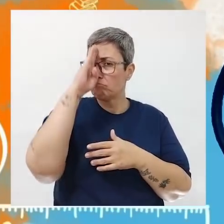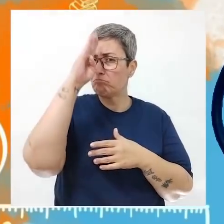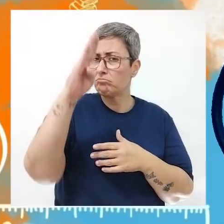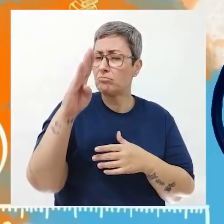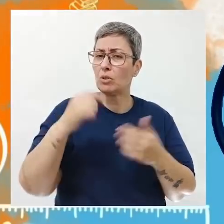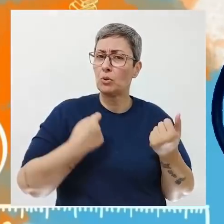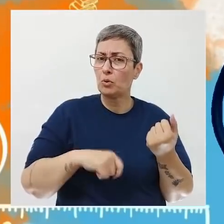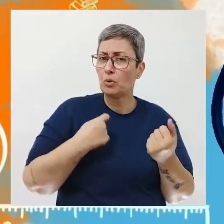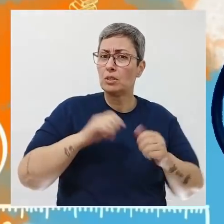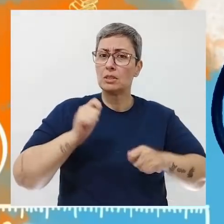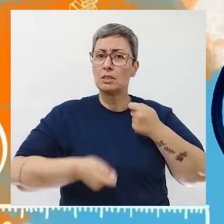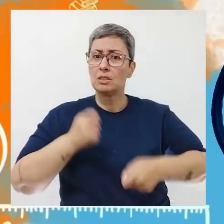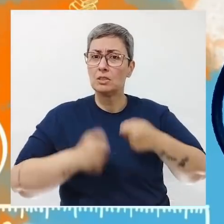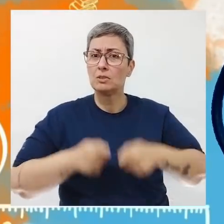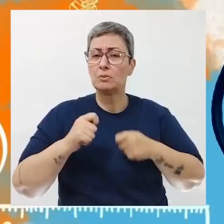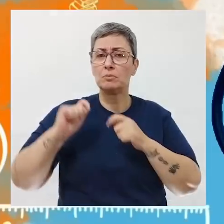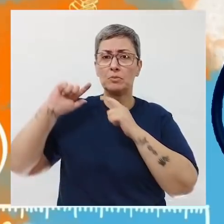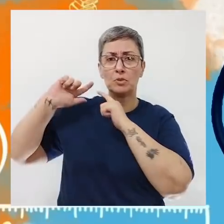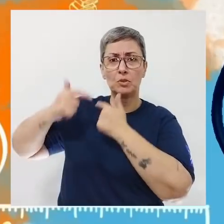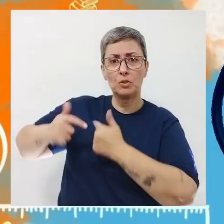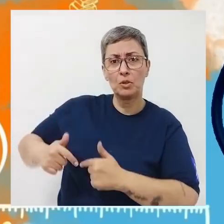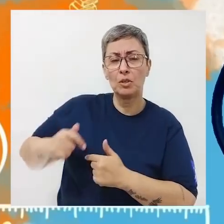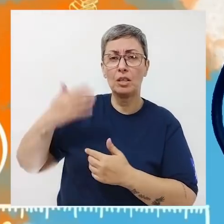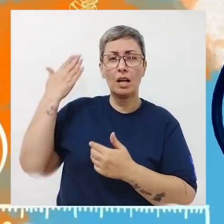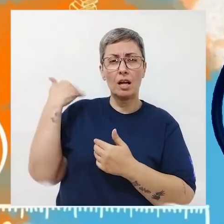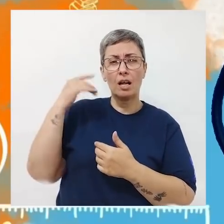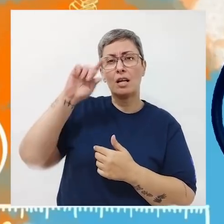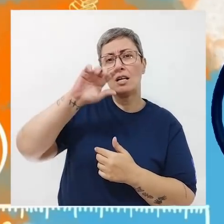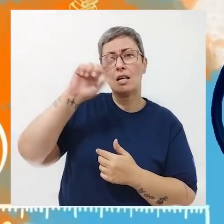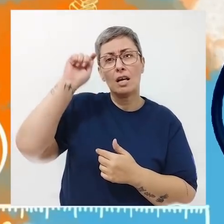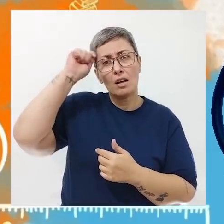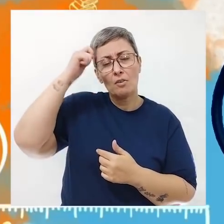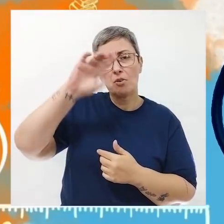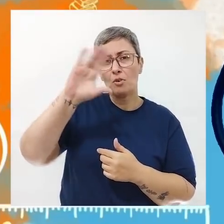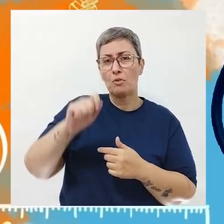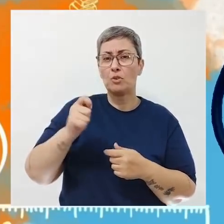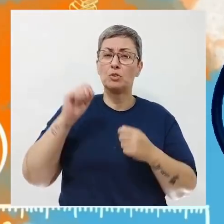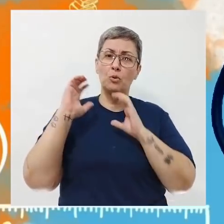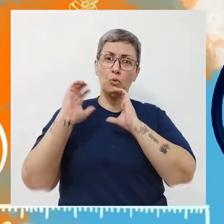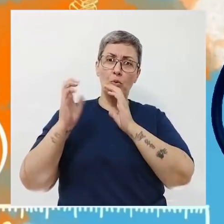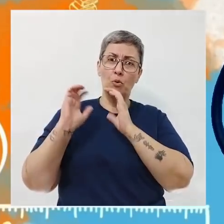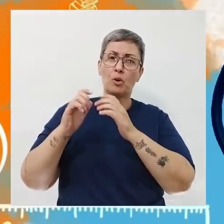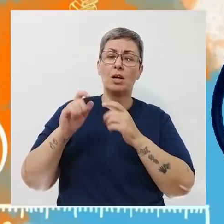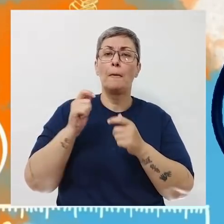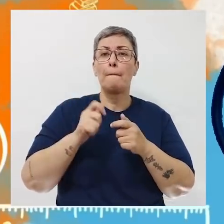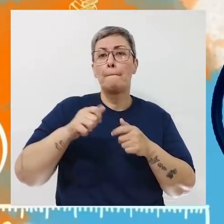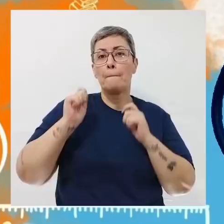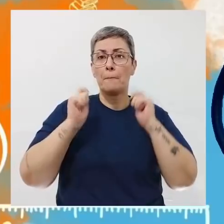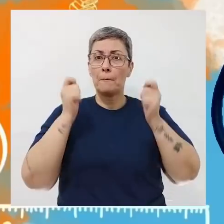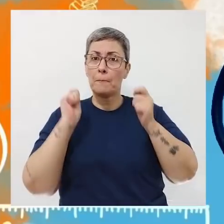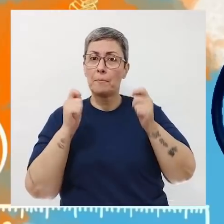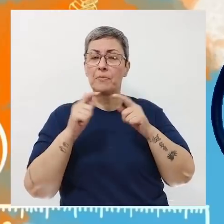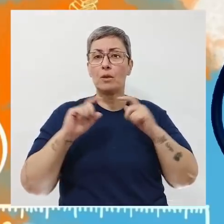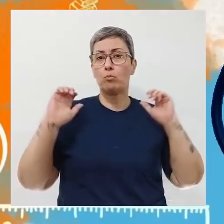na saia são os tambores, herança dos ancestrais africanos, juntamente com os chocalhos, maracas,